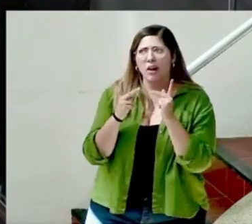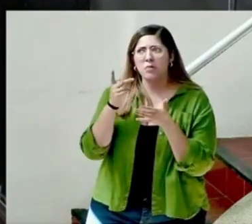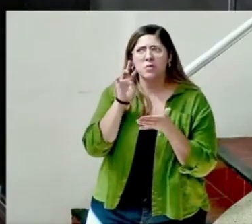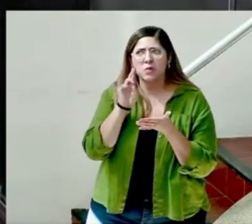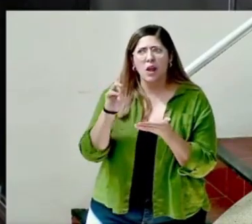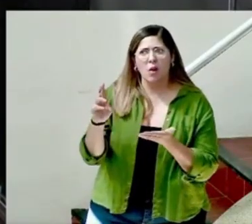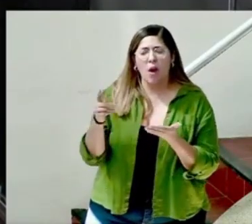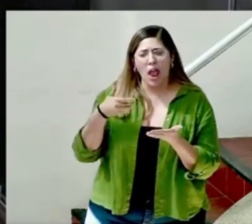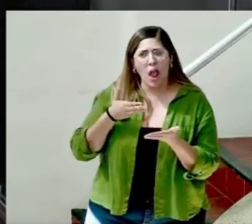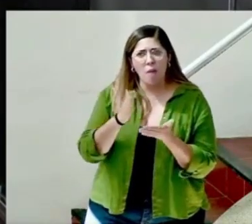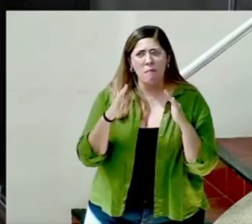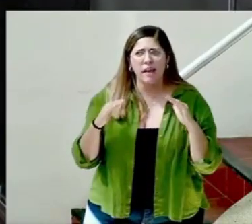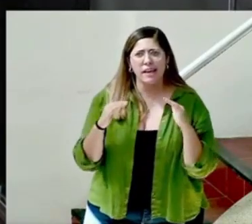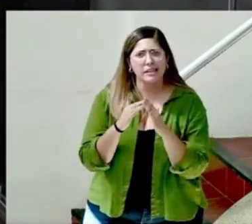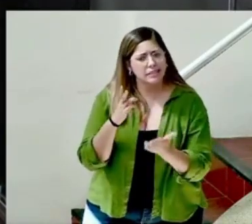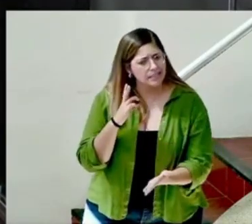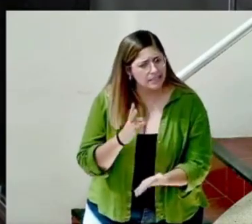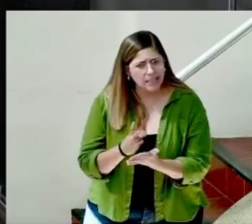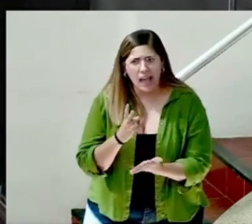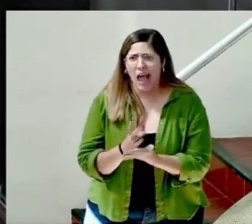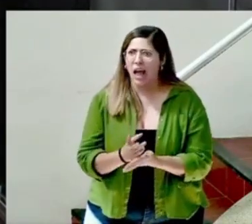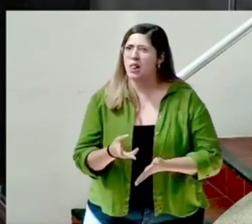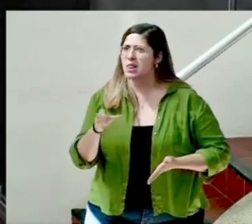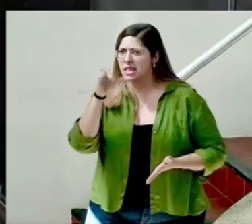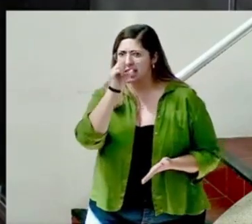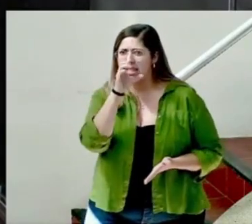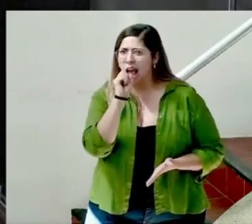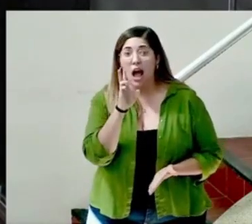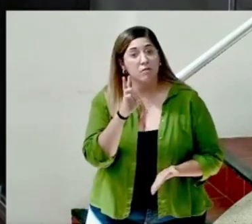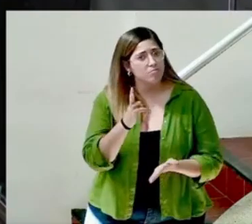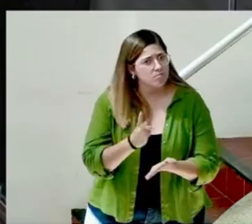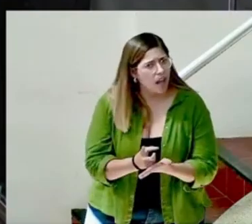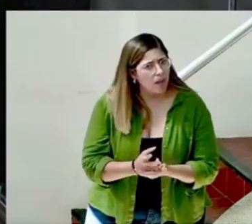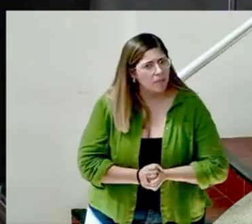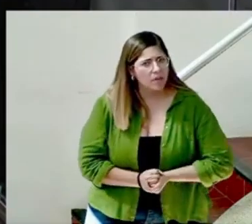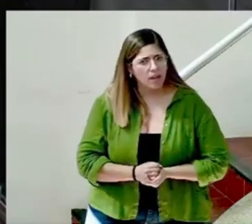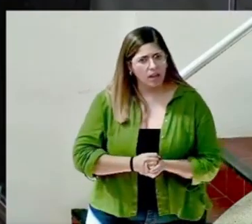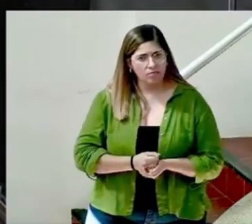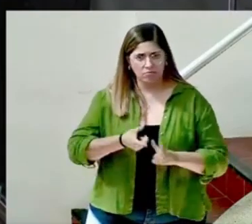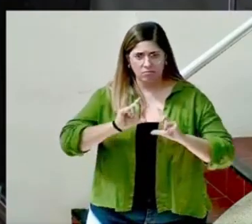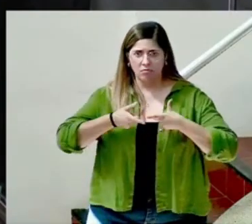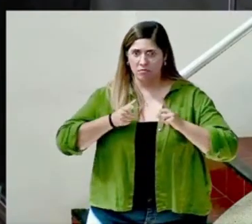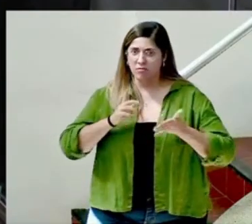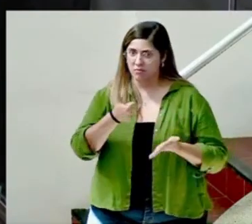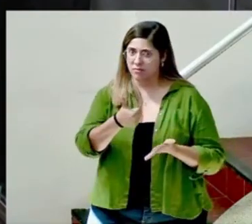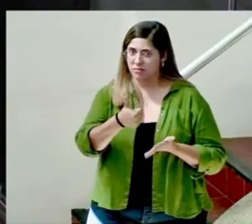Eu vou para a igreja todo sábado, ele era judeu, obviamente.